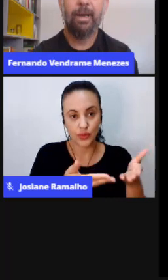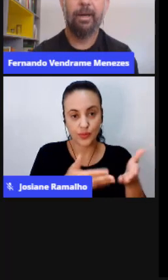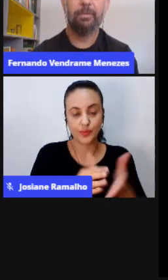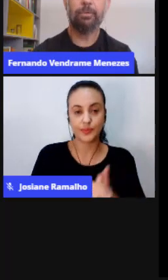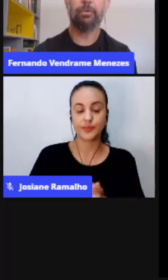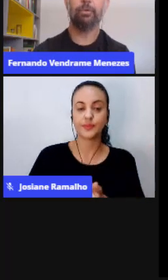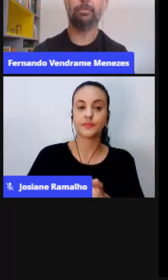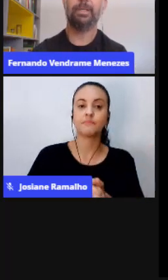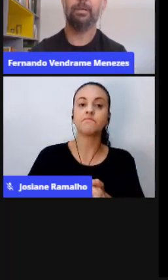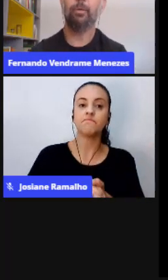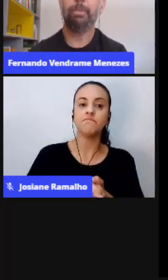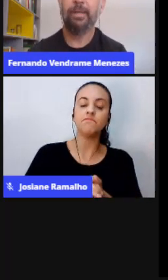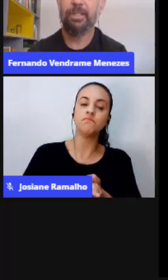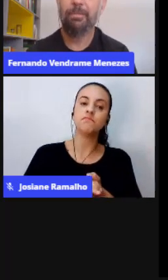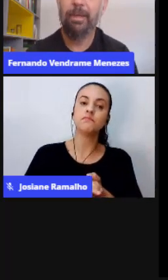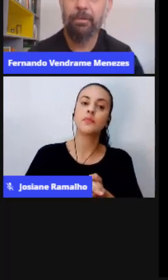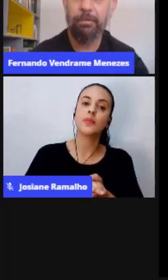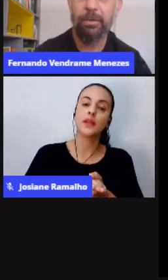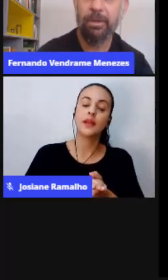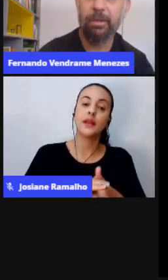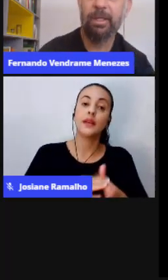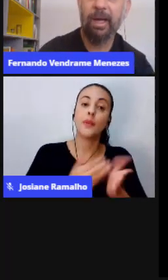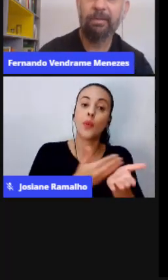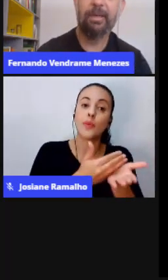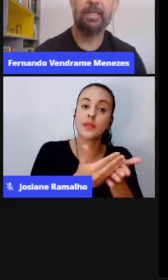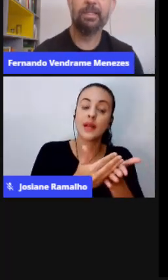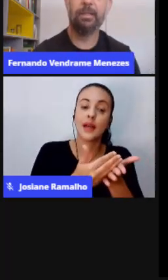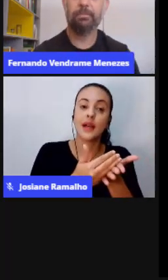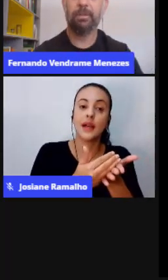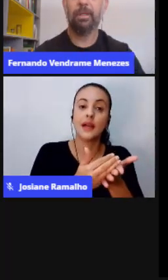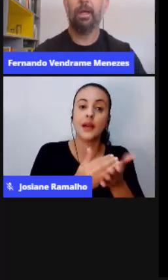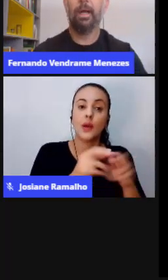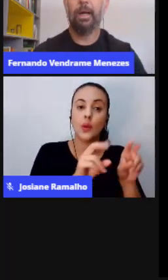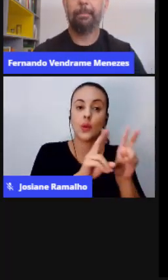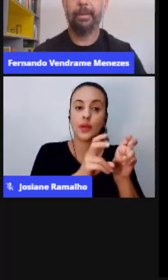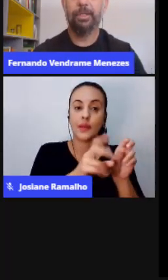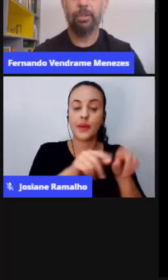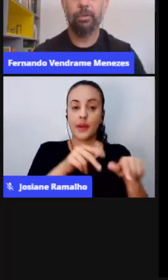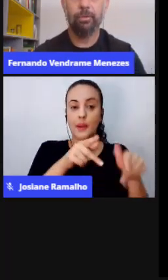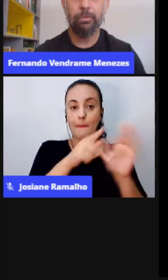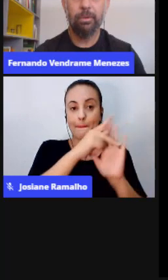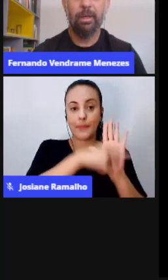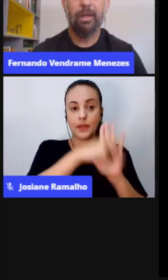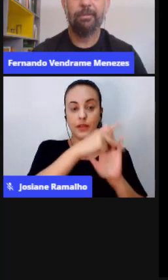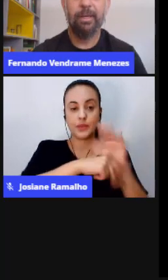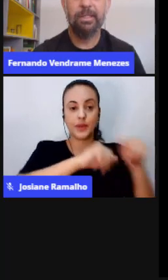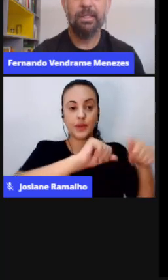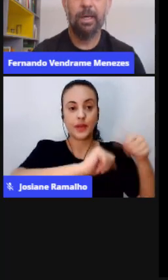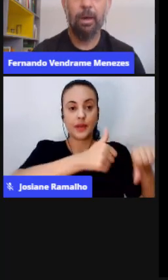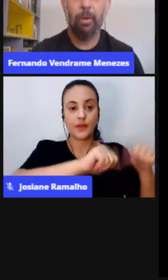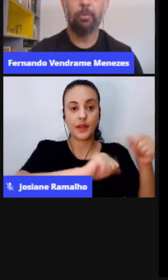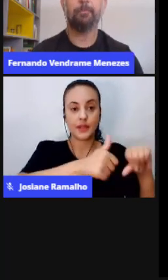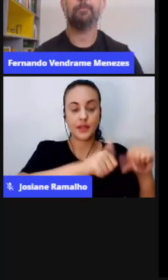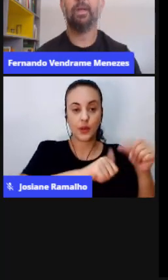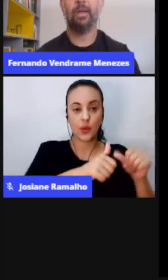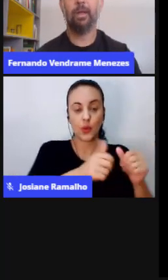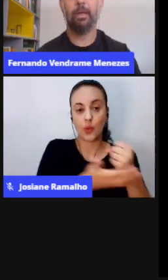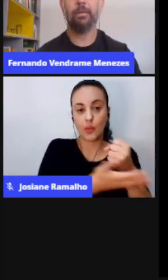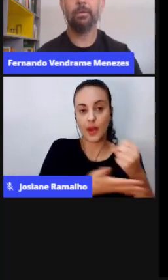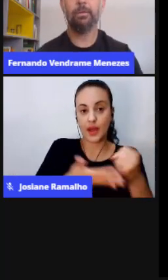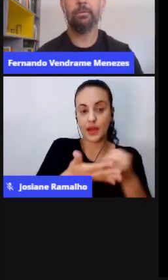para falarmos sobre o planejamento e a avaliação a partir do referencial